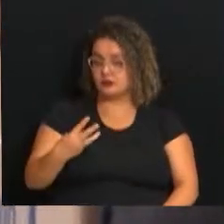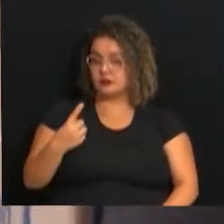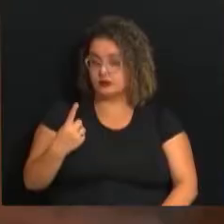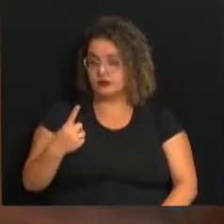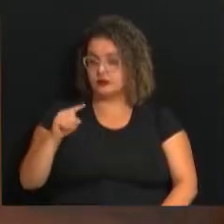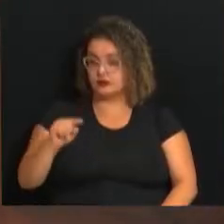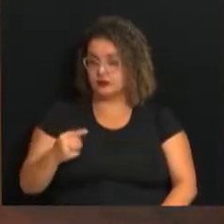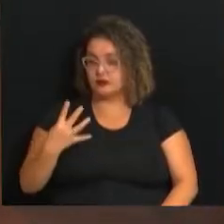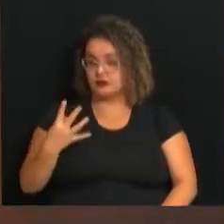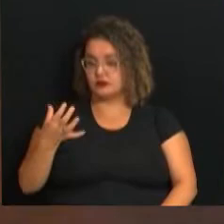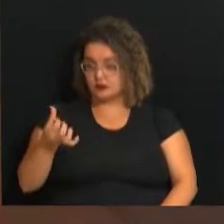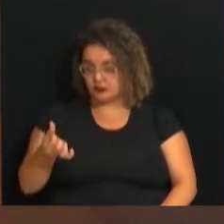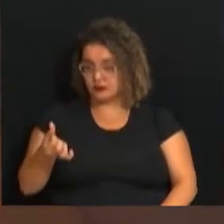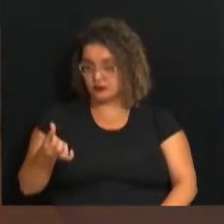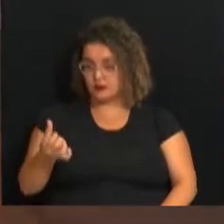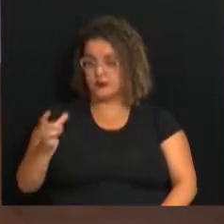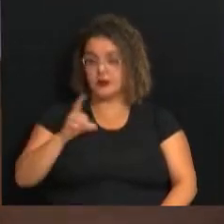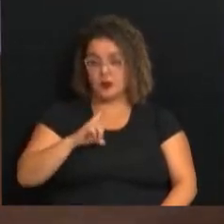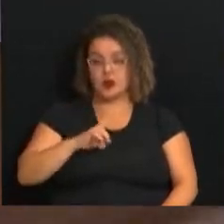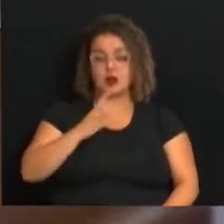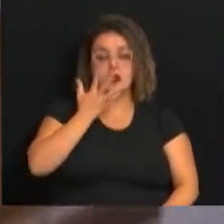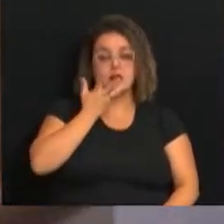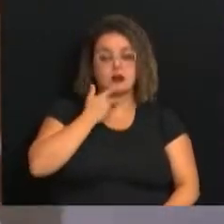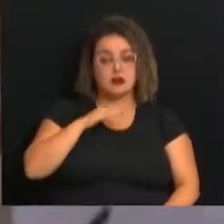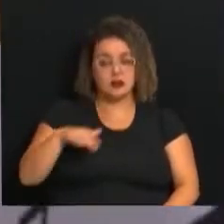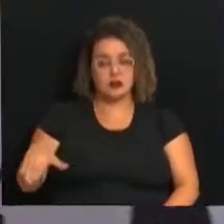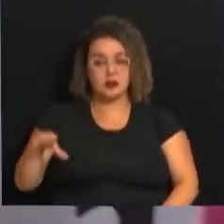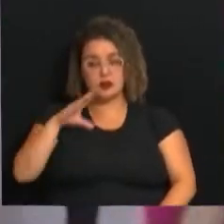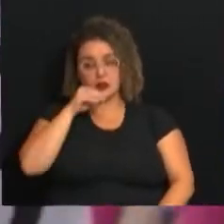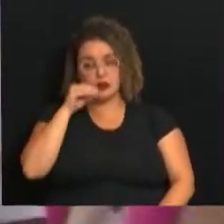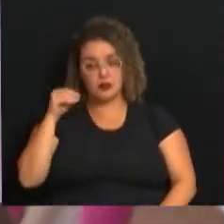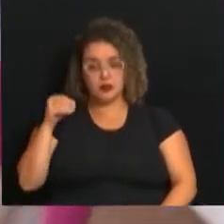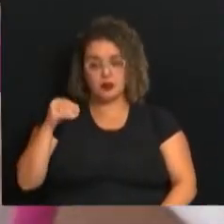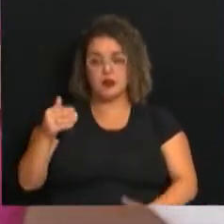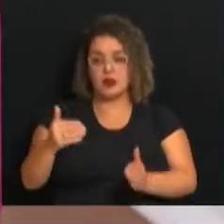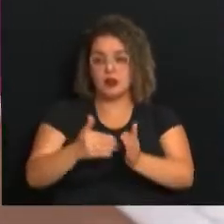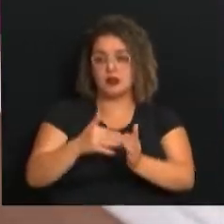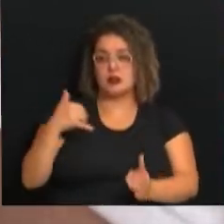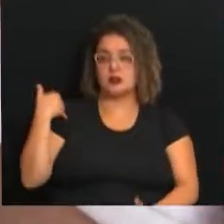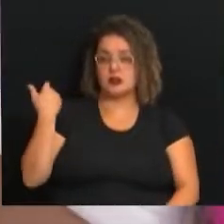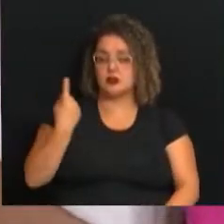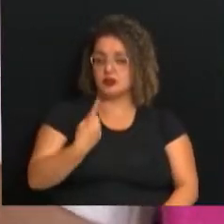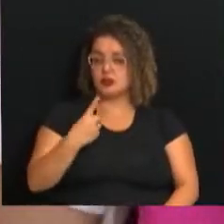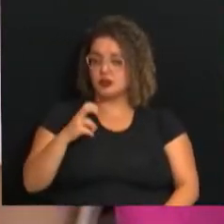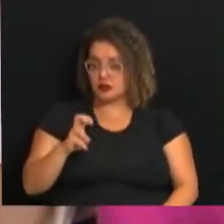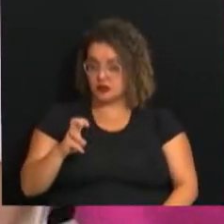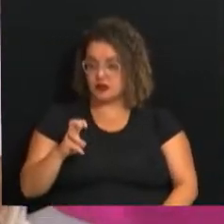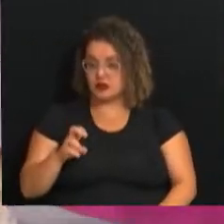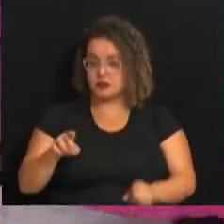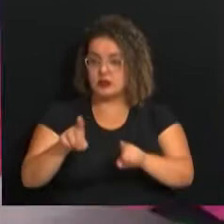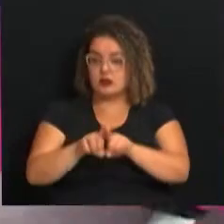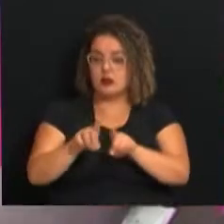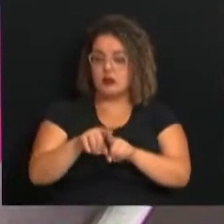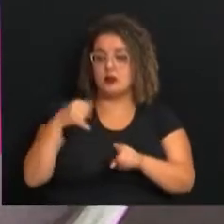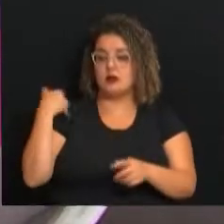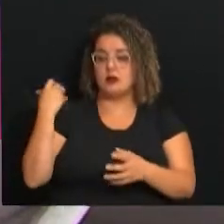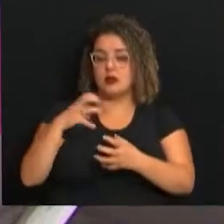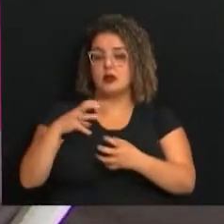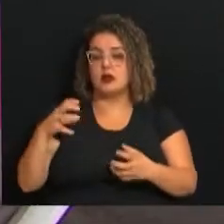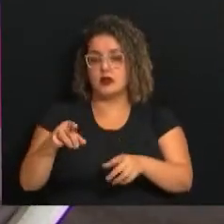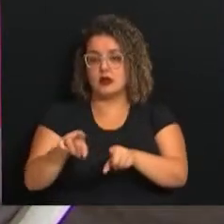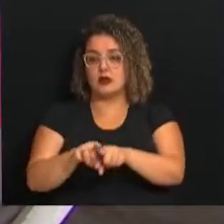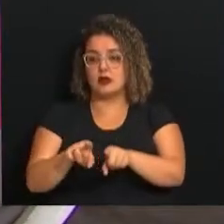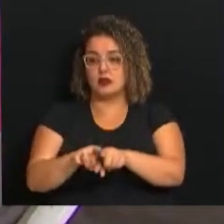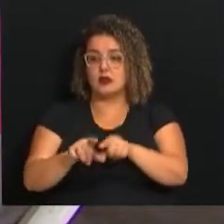231 reais e 46 centavos e que tenham criança ou adolescente de até 15 anos também